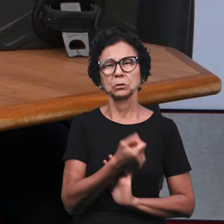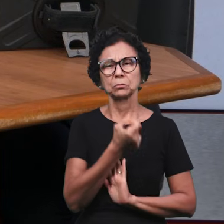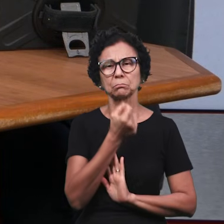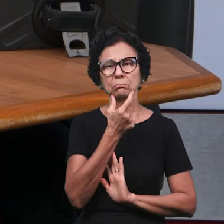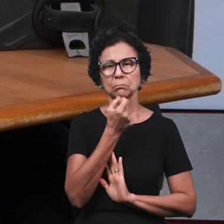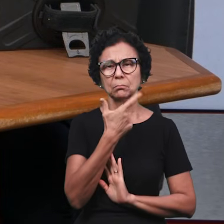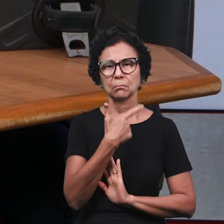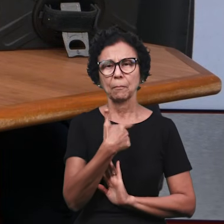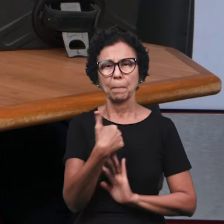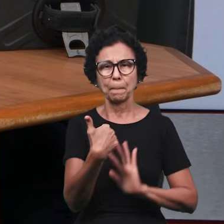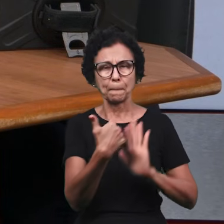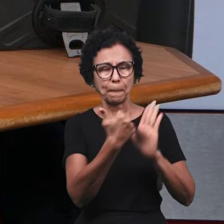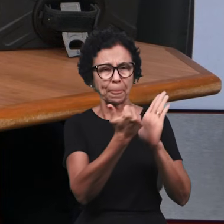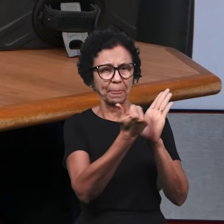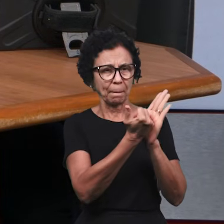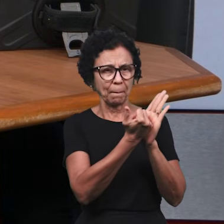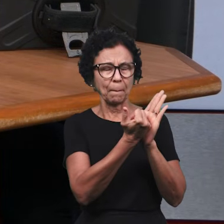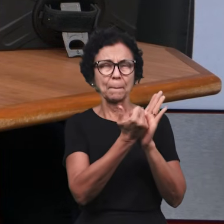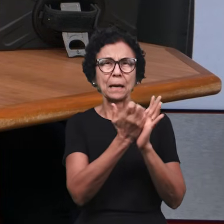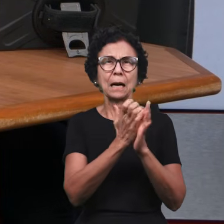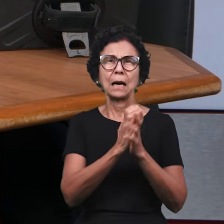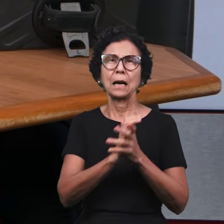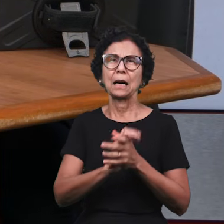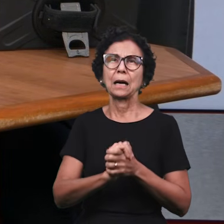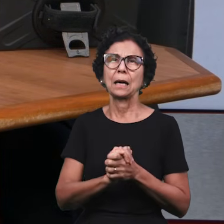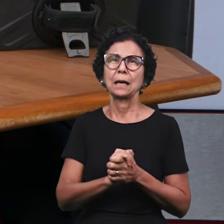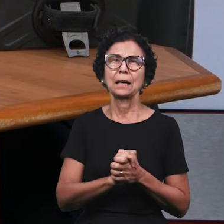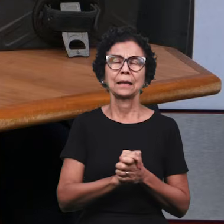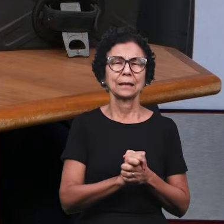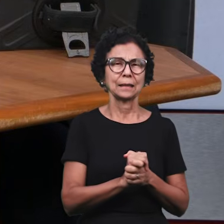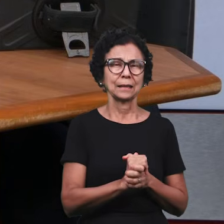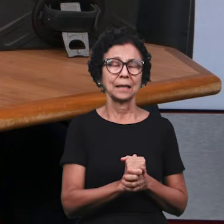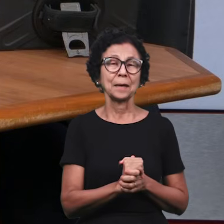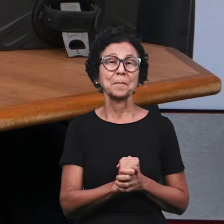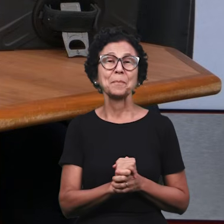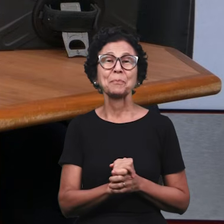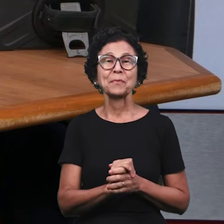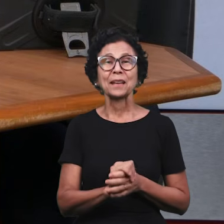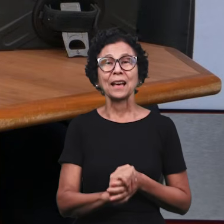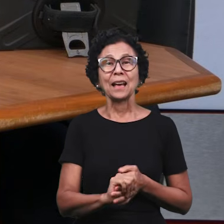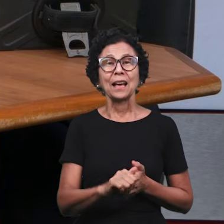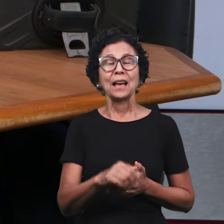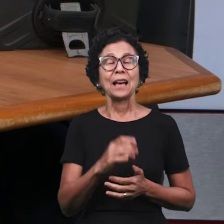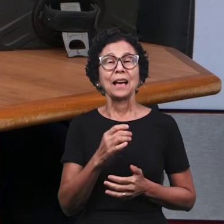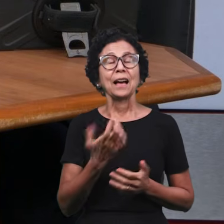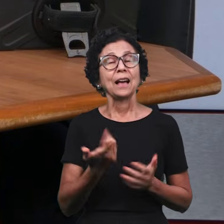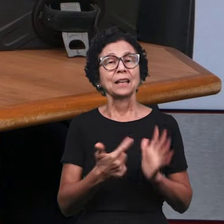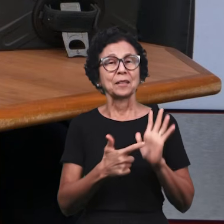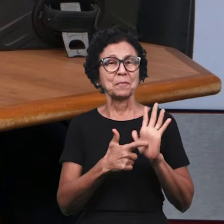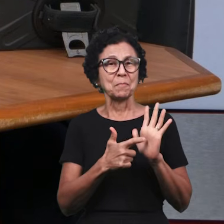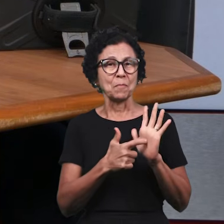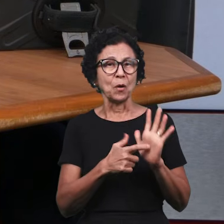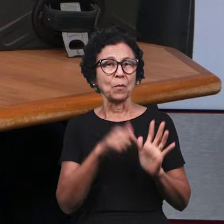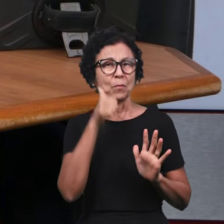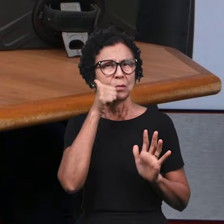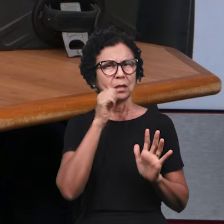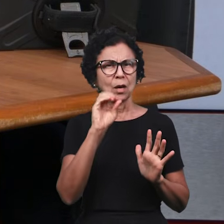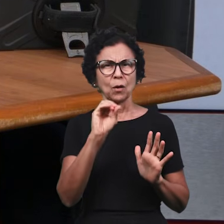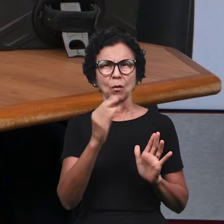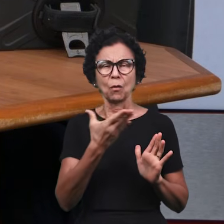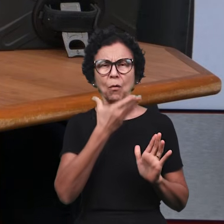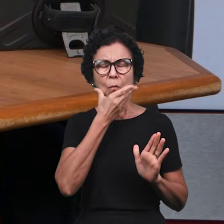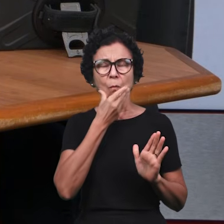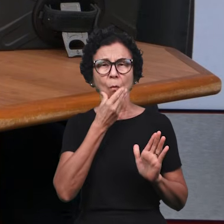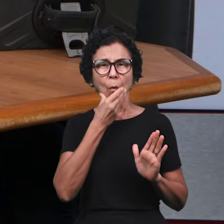ali aquele homem ou aquela mulher com o cabelo cheio, todo preenchido, né? E aquilo ali é